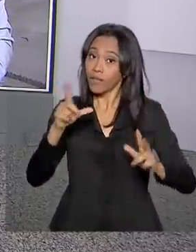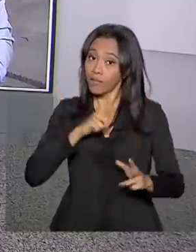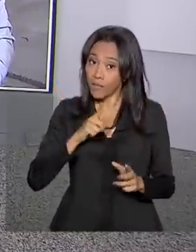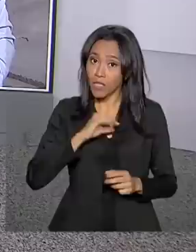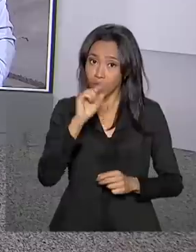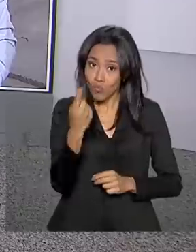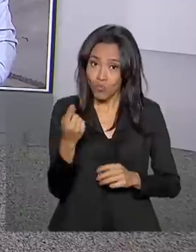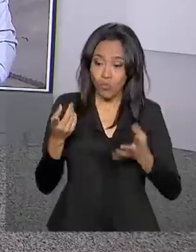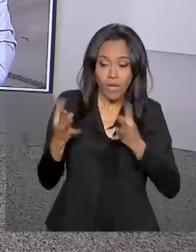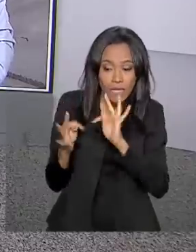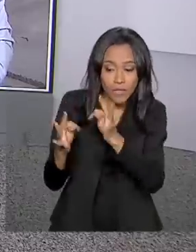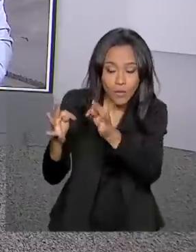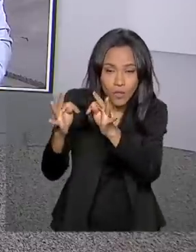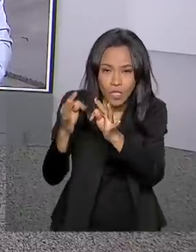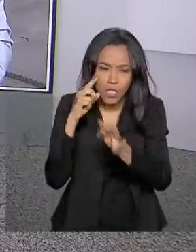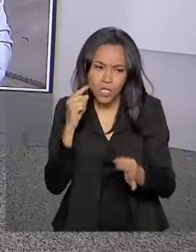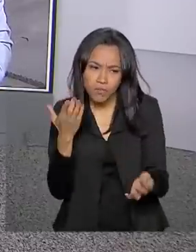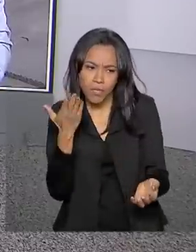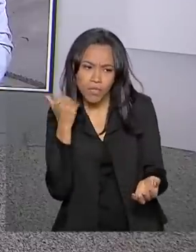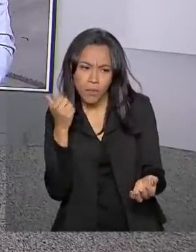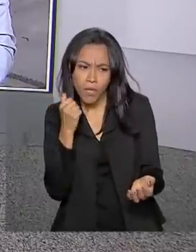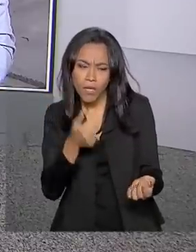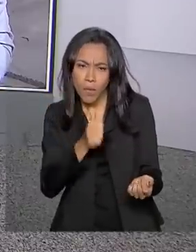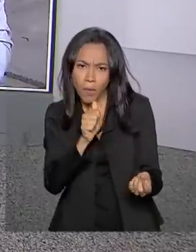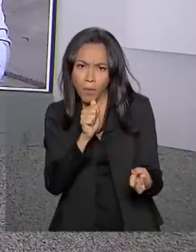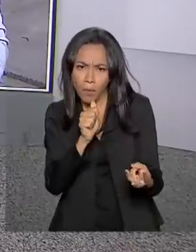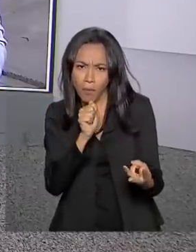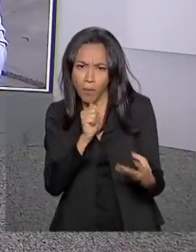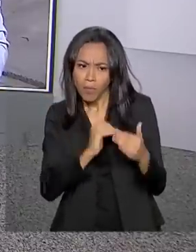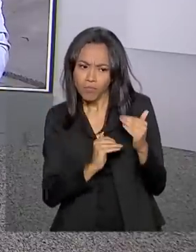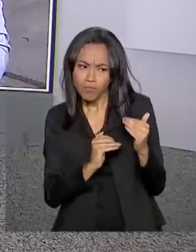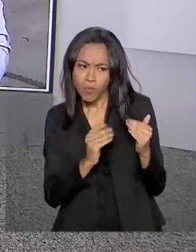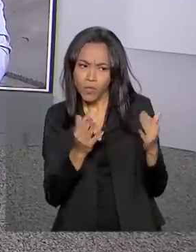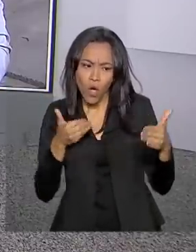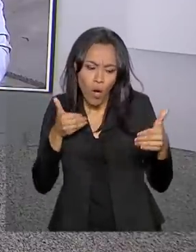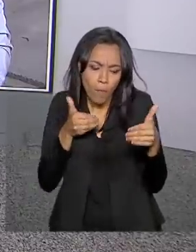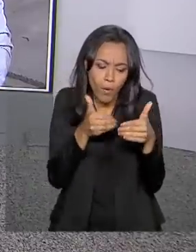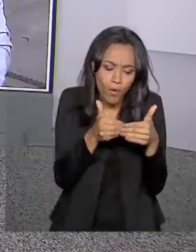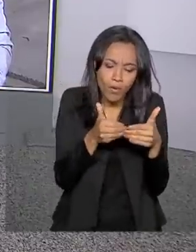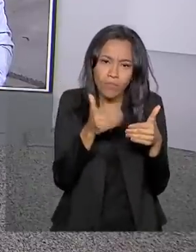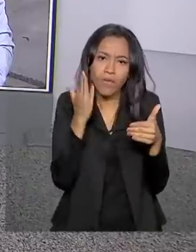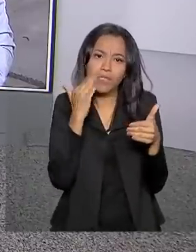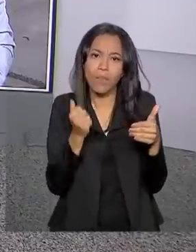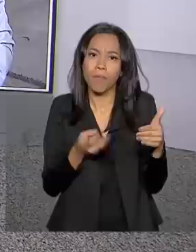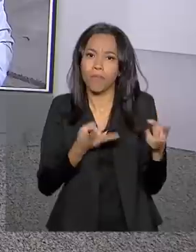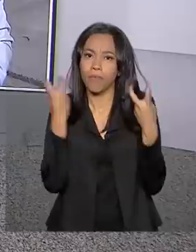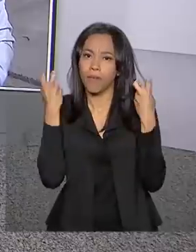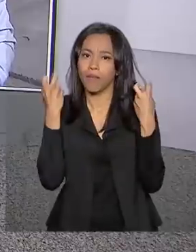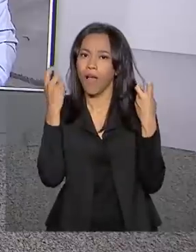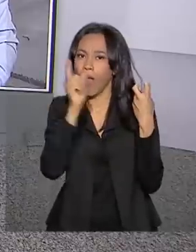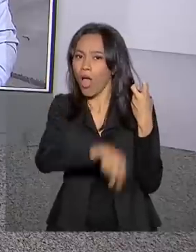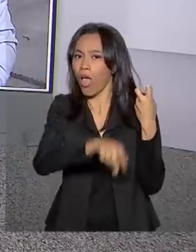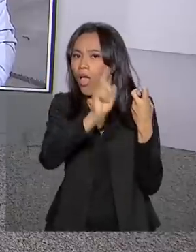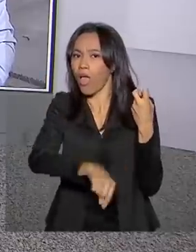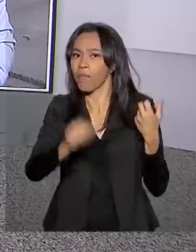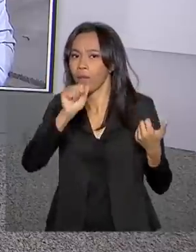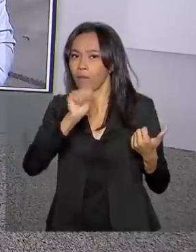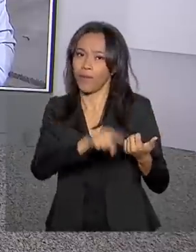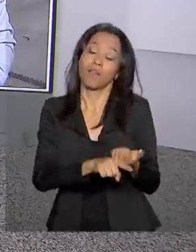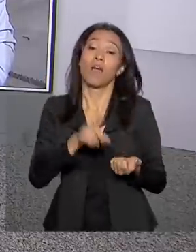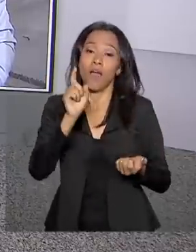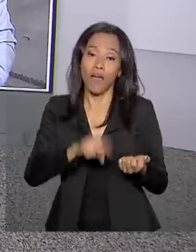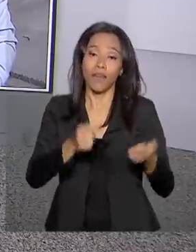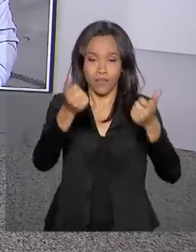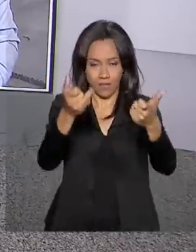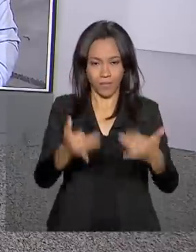um equipamento que identifica o consumo de bebida alcoólica apenas pela proximidade. Quem detalha melhor para a gente é o repórter Dimas Soldi, lá de São Paulo.